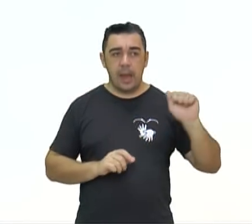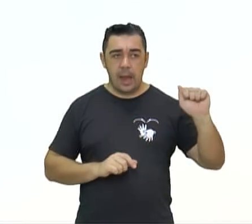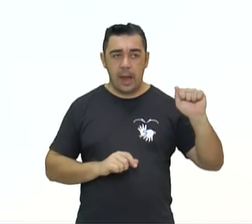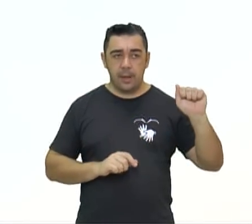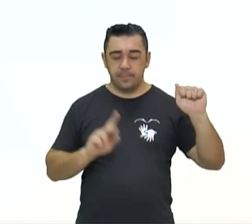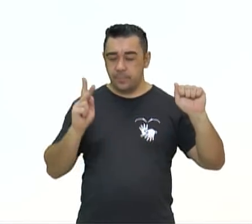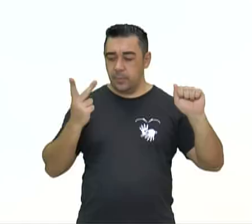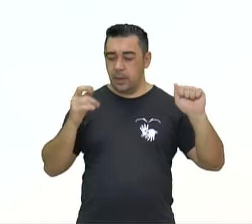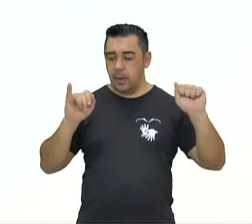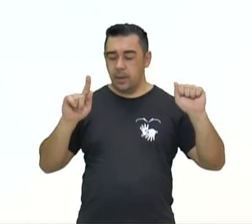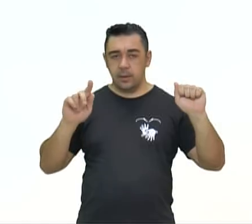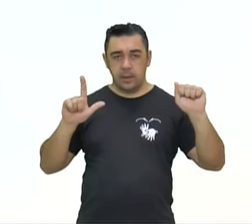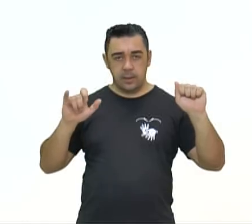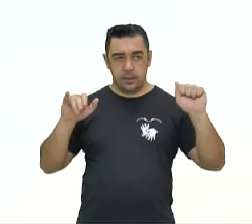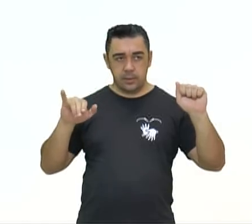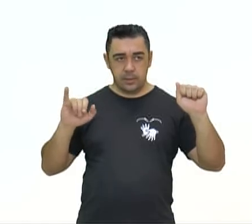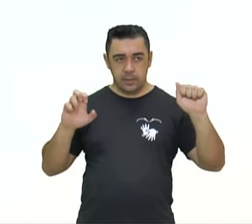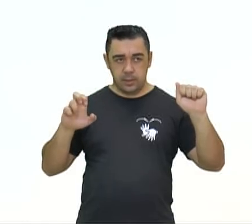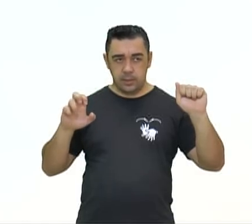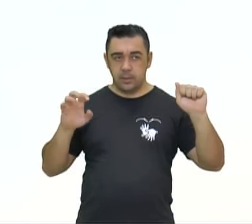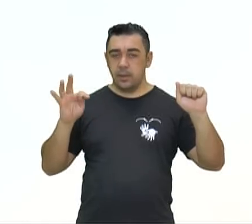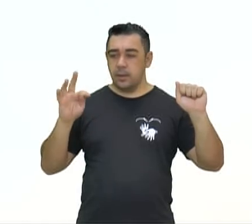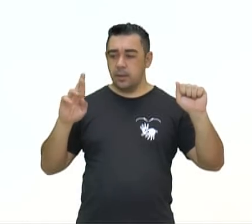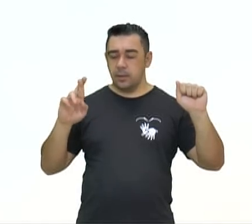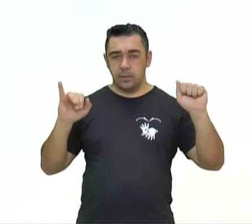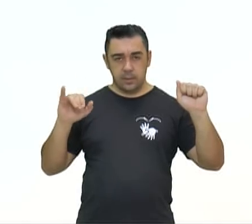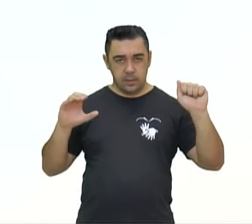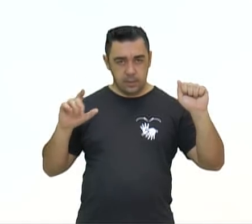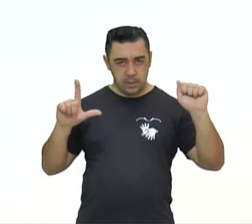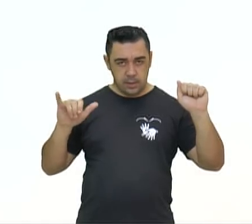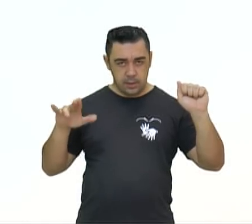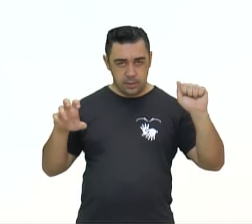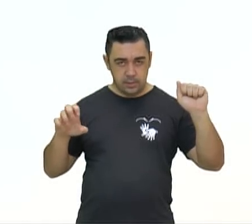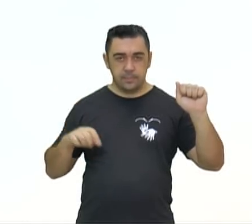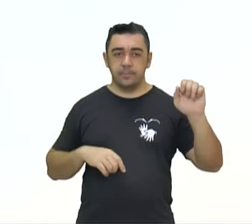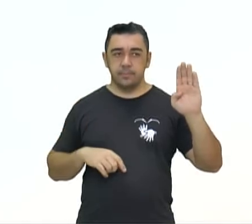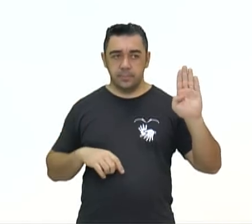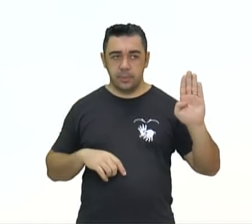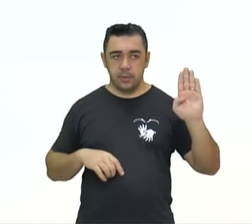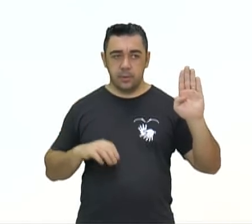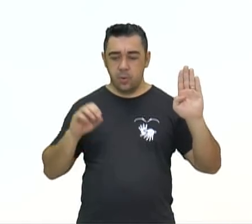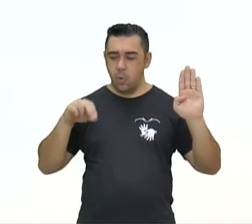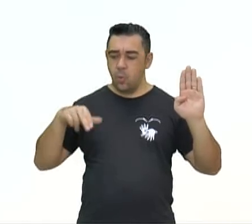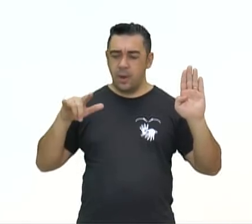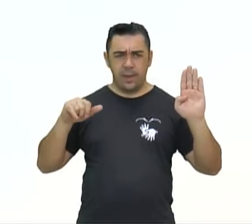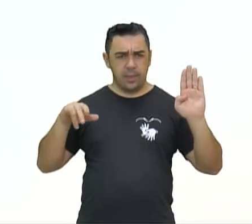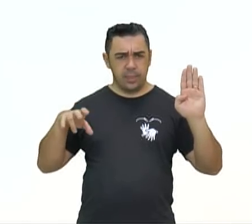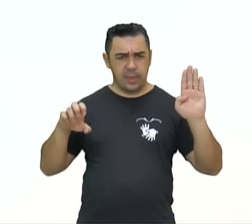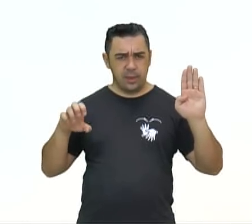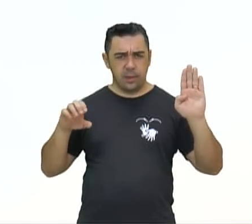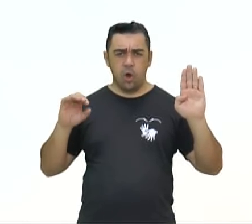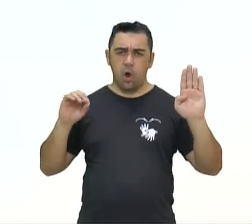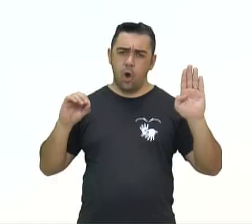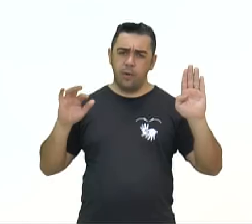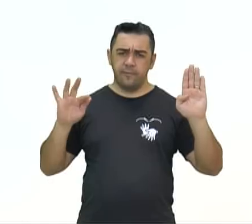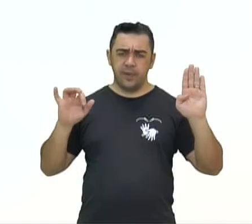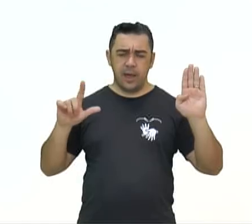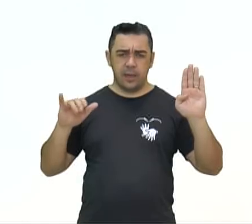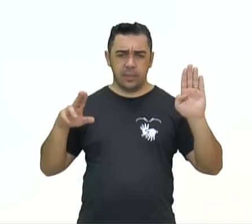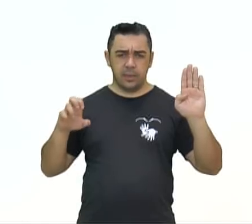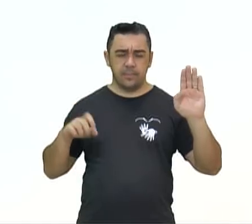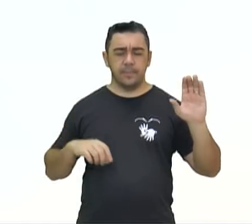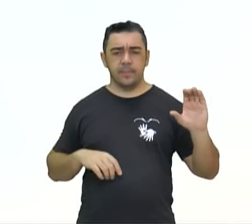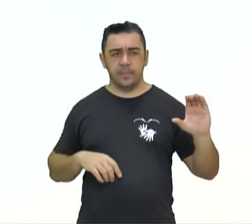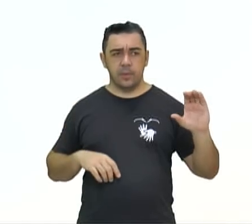A, highline e truckline. Letra B, online e offline. Letra